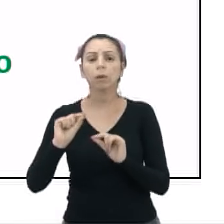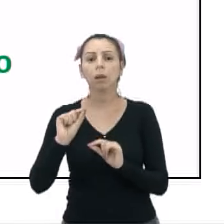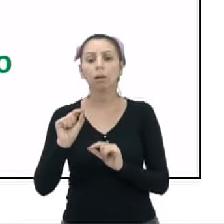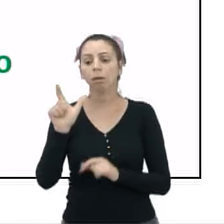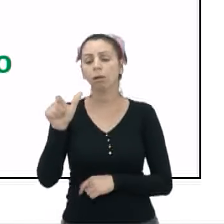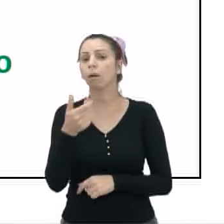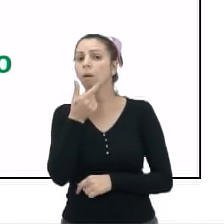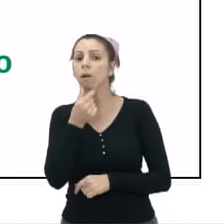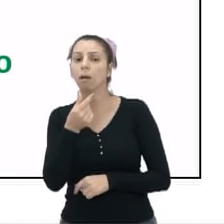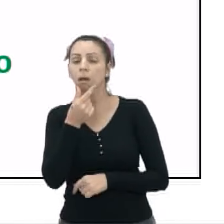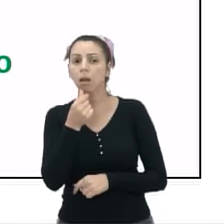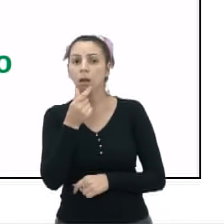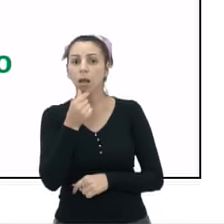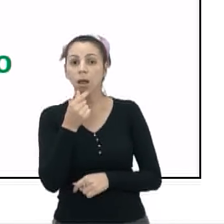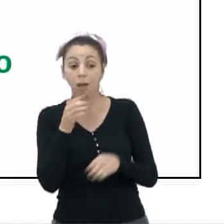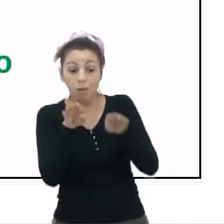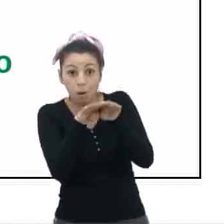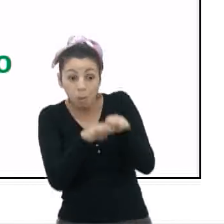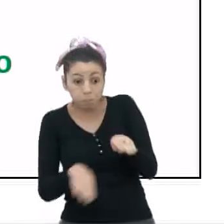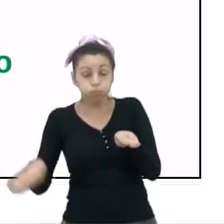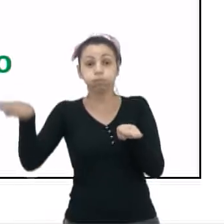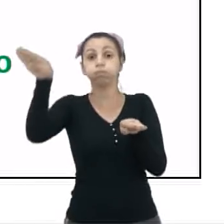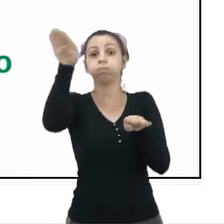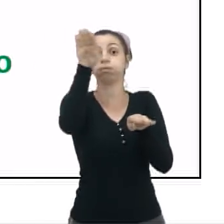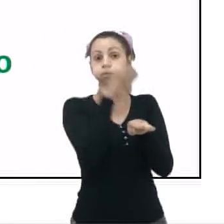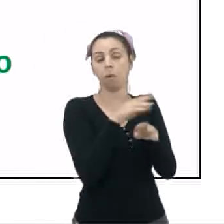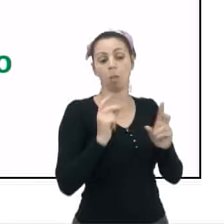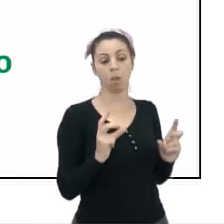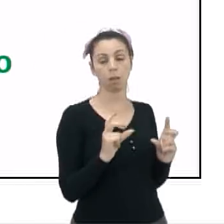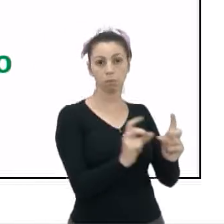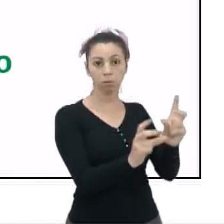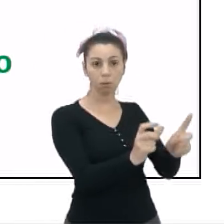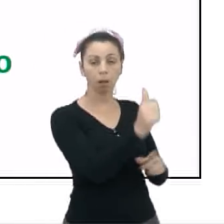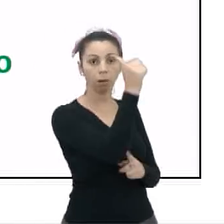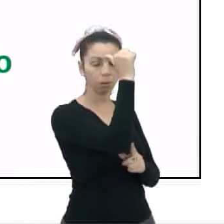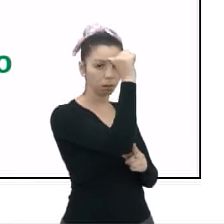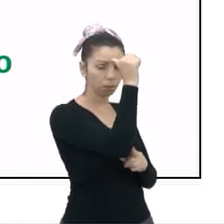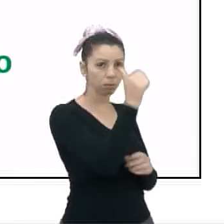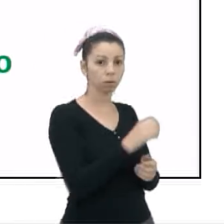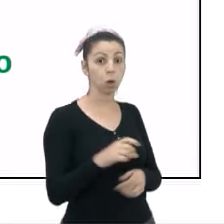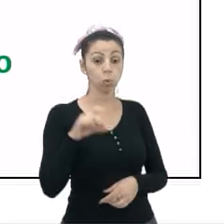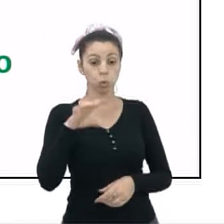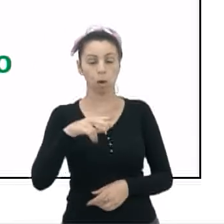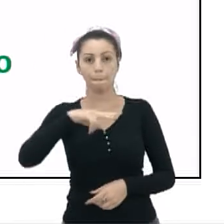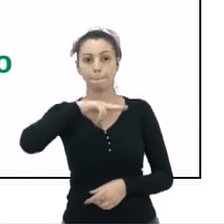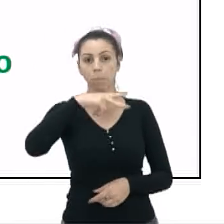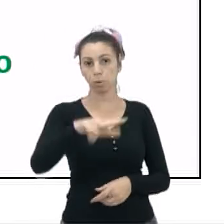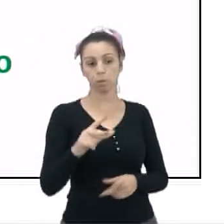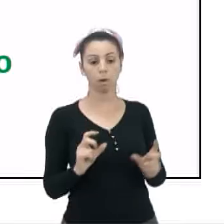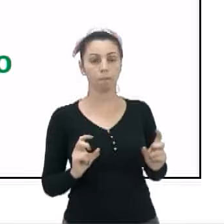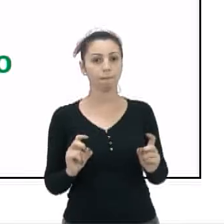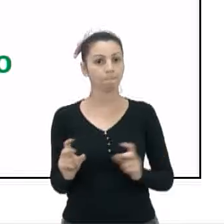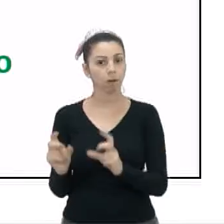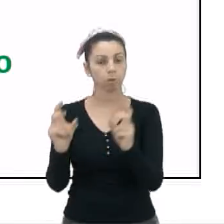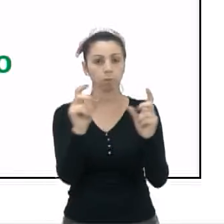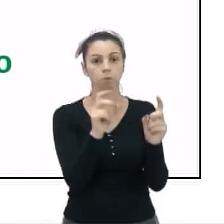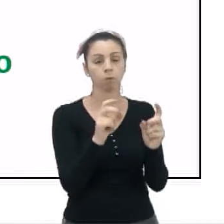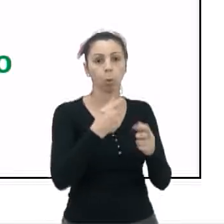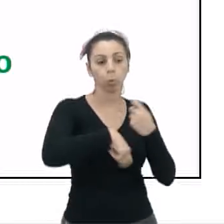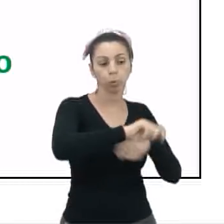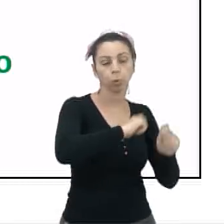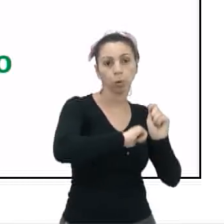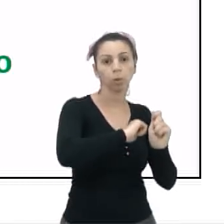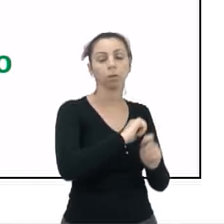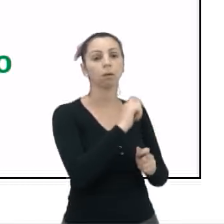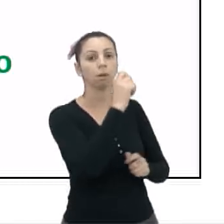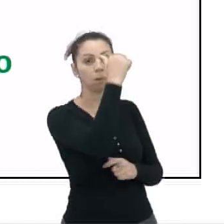da Gama exigiu a soberania no comércio com os indianos. Então, só Portugal iria comercializar com os indianos. Qual